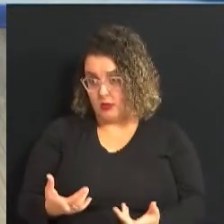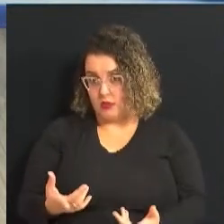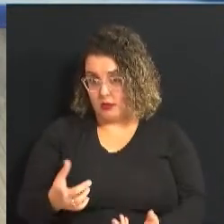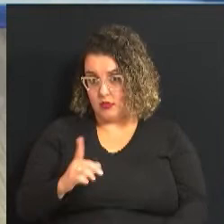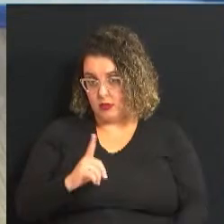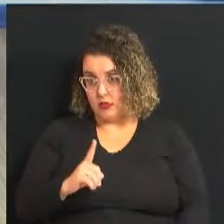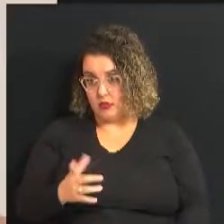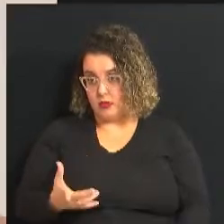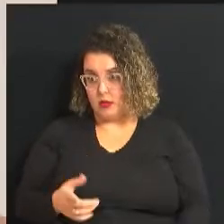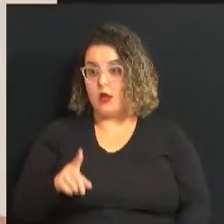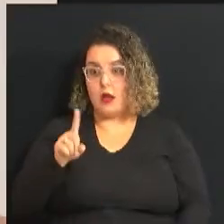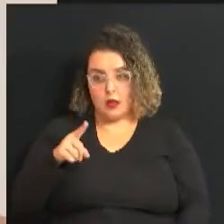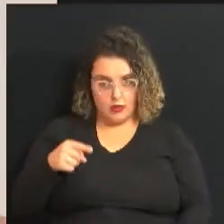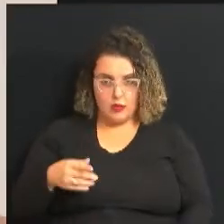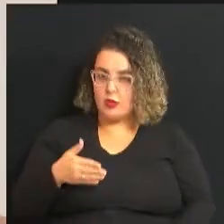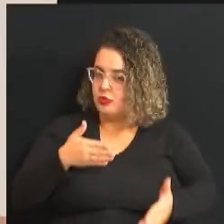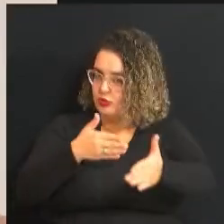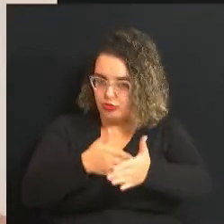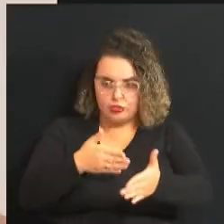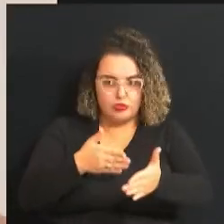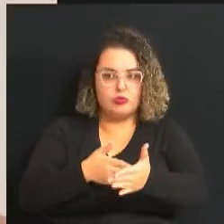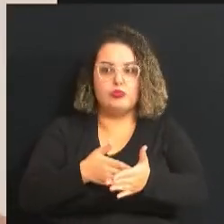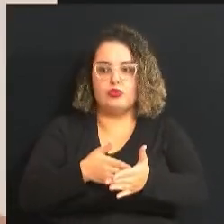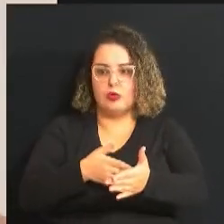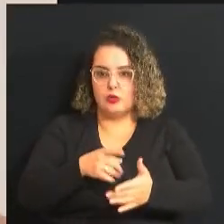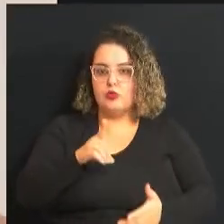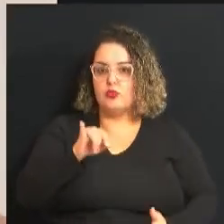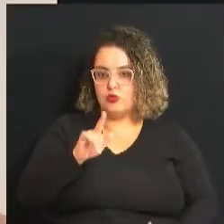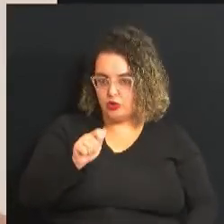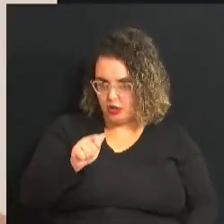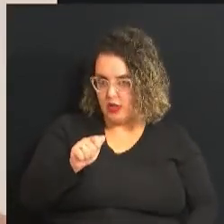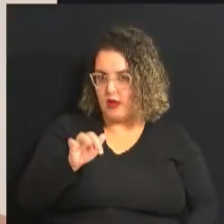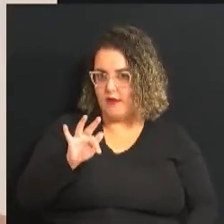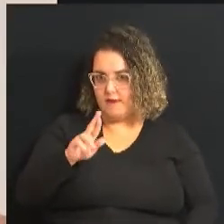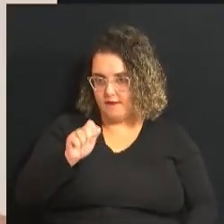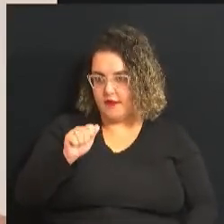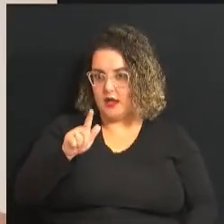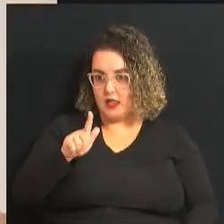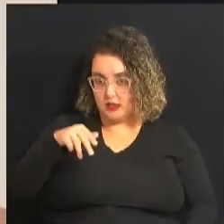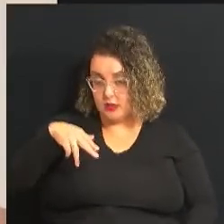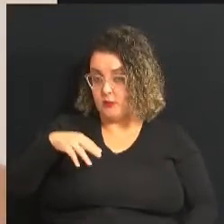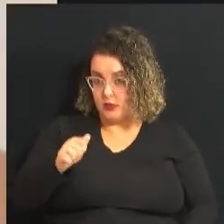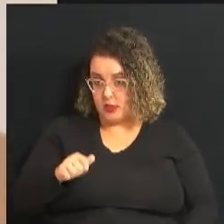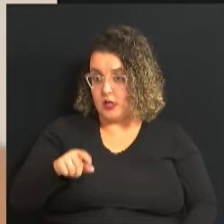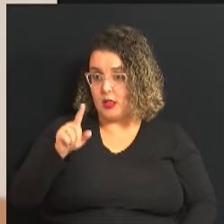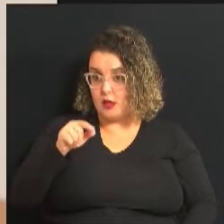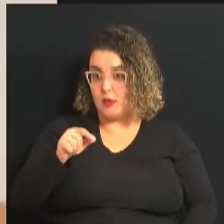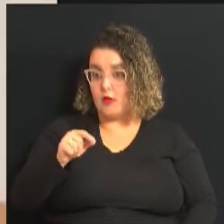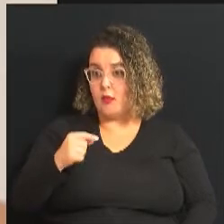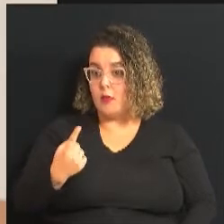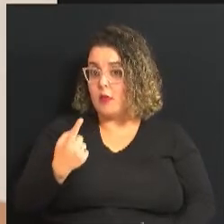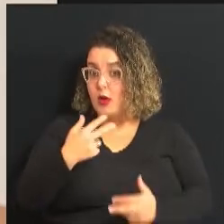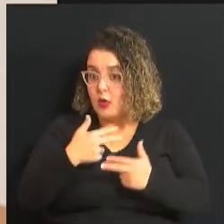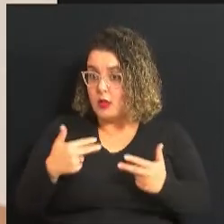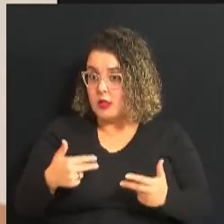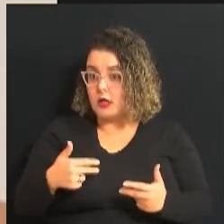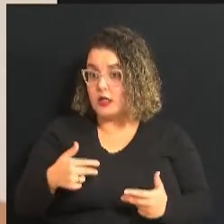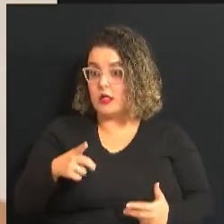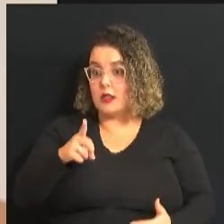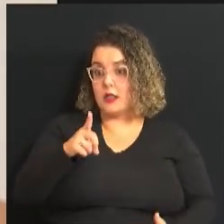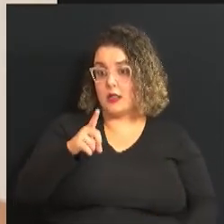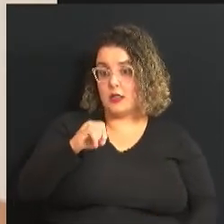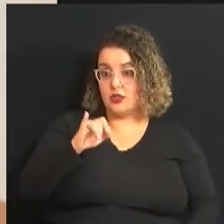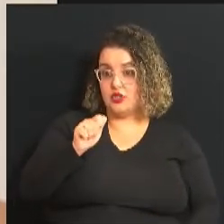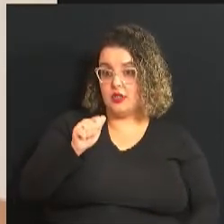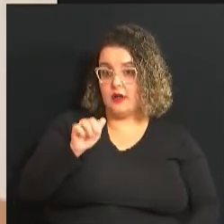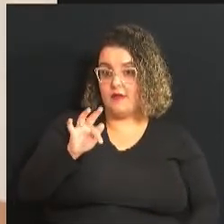Exatamente, dos métodos de barreira, a gente falou do diafragma, né? Lembrando que o diafragma, só uma coisinha do diafragma, o diafragma precisa ser medido, tá?